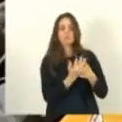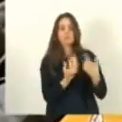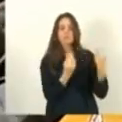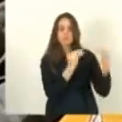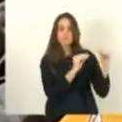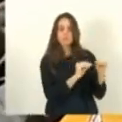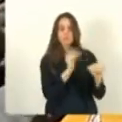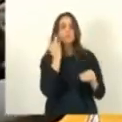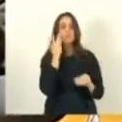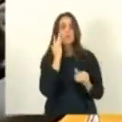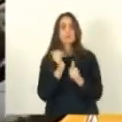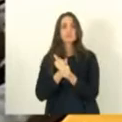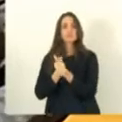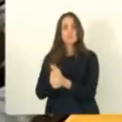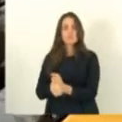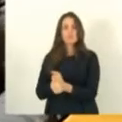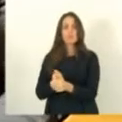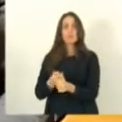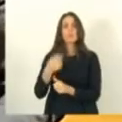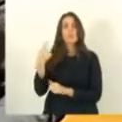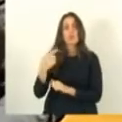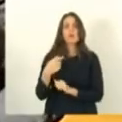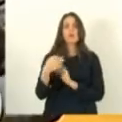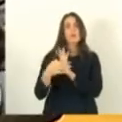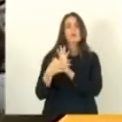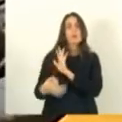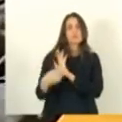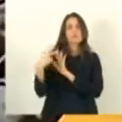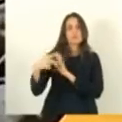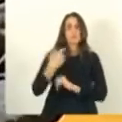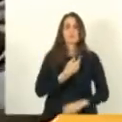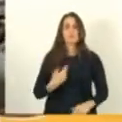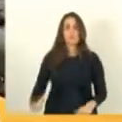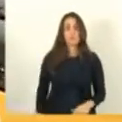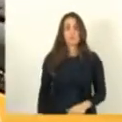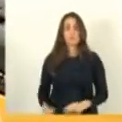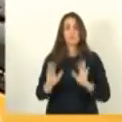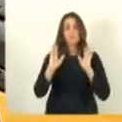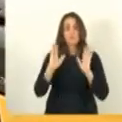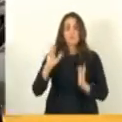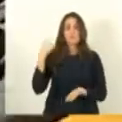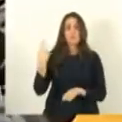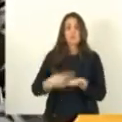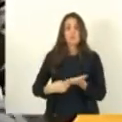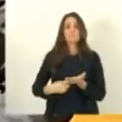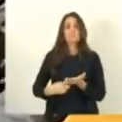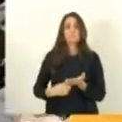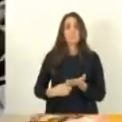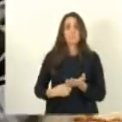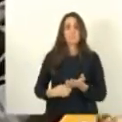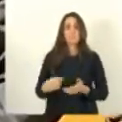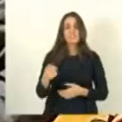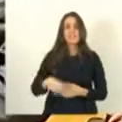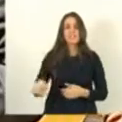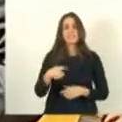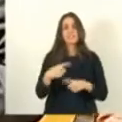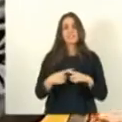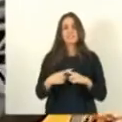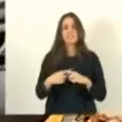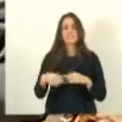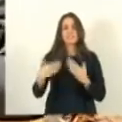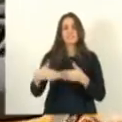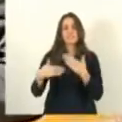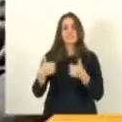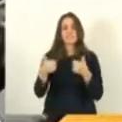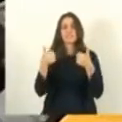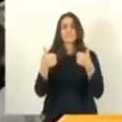vou seguir o parecer do governo nesse momento, mas já me comprometendo, caso haja interesse do deputado Magesta, a gente avançar com essa